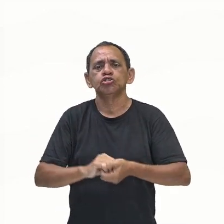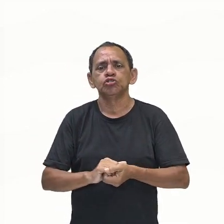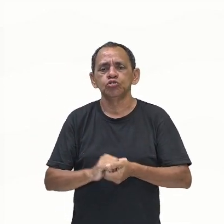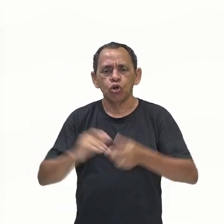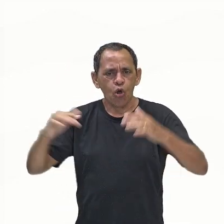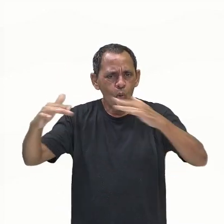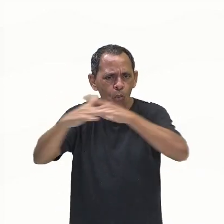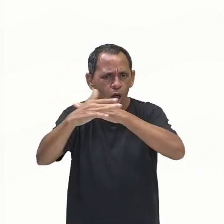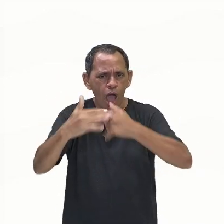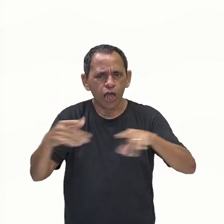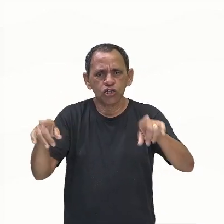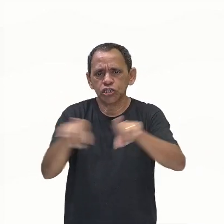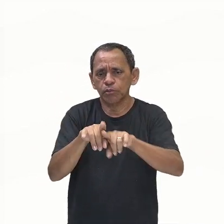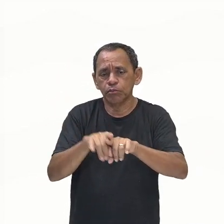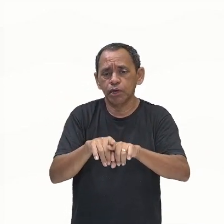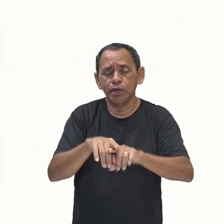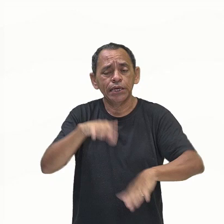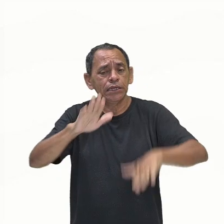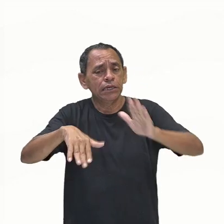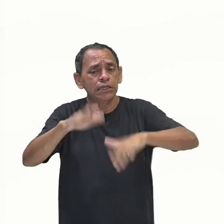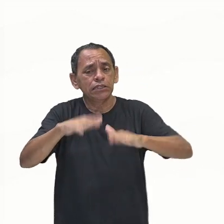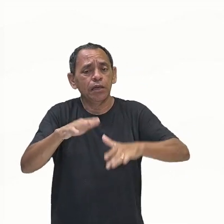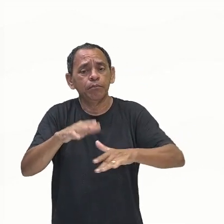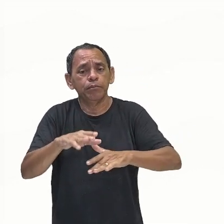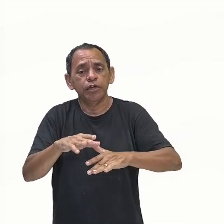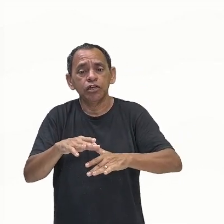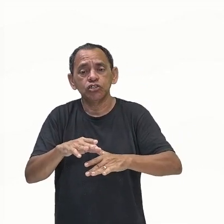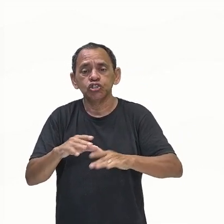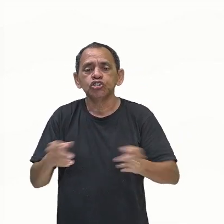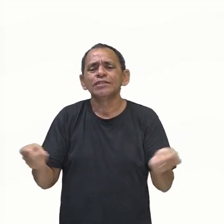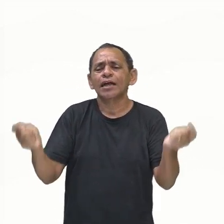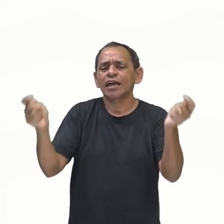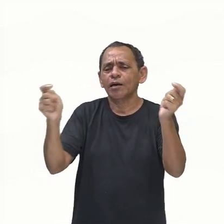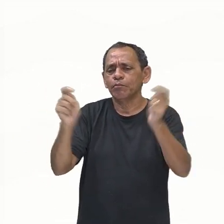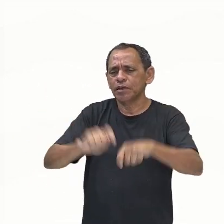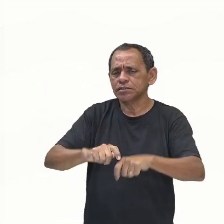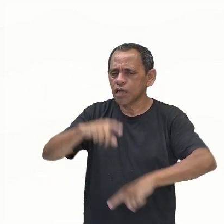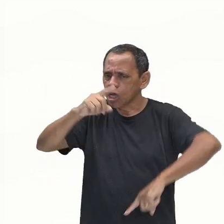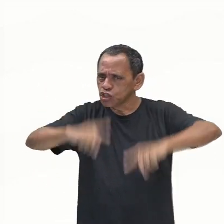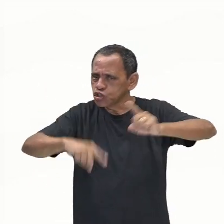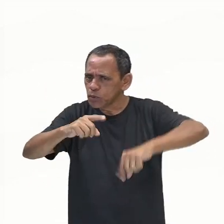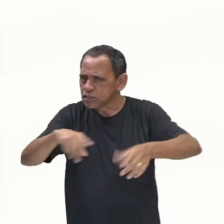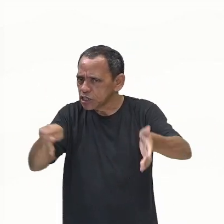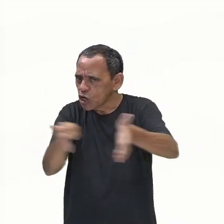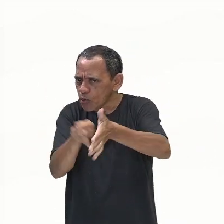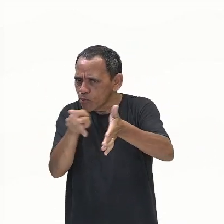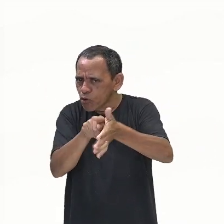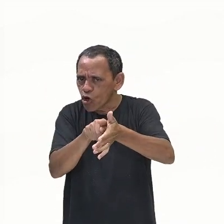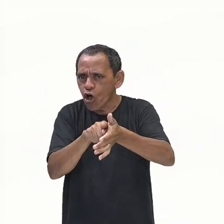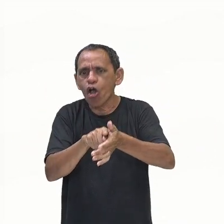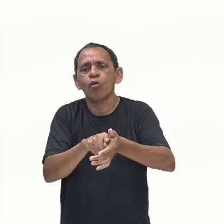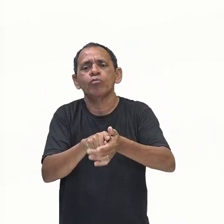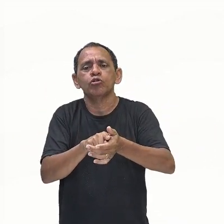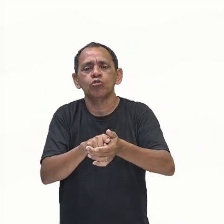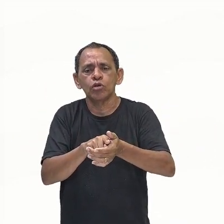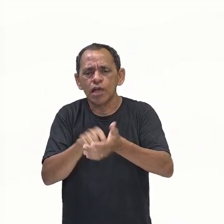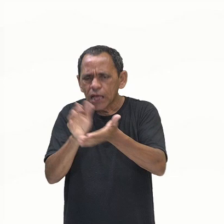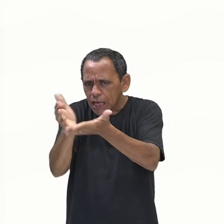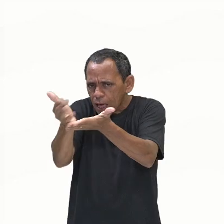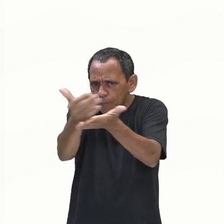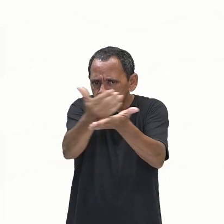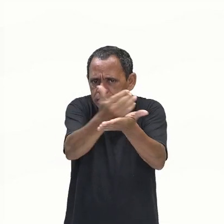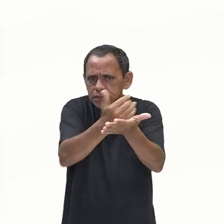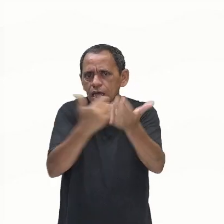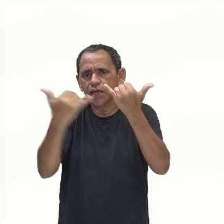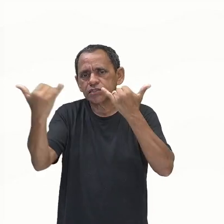do sensor. Então, a gente precisa entender, gente, o que é a resolução. E aqui, quando a gente fala sobre o que um